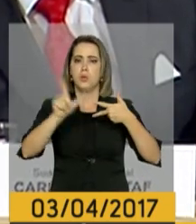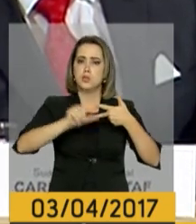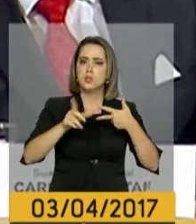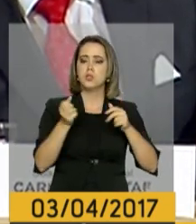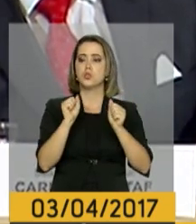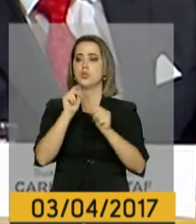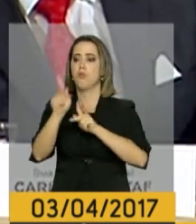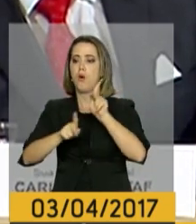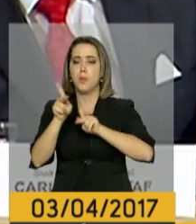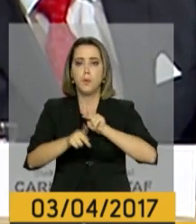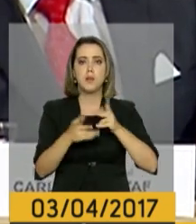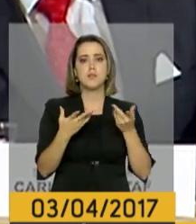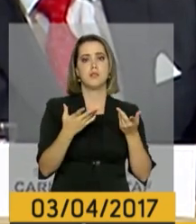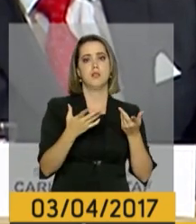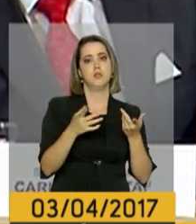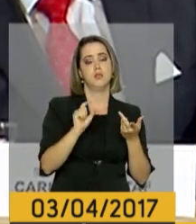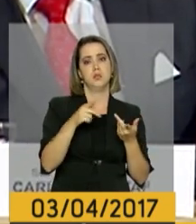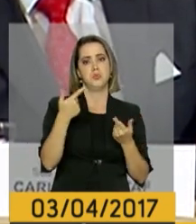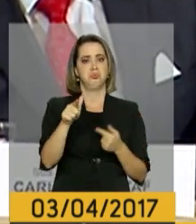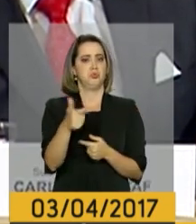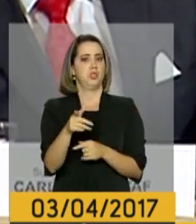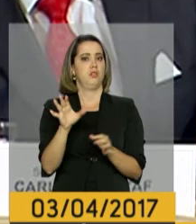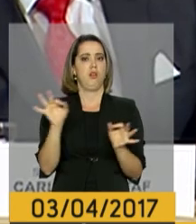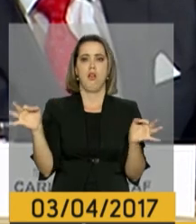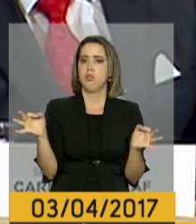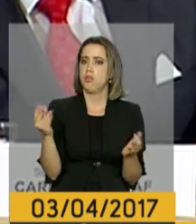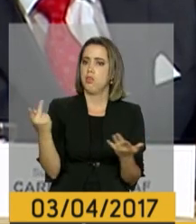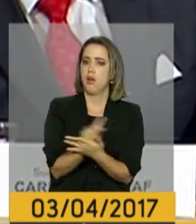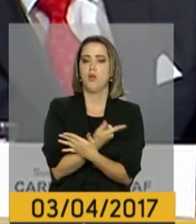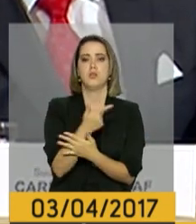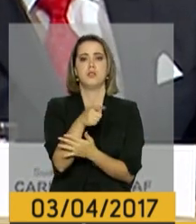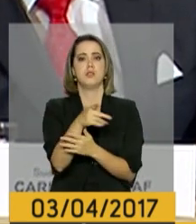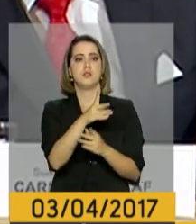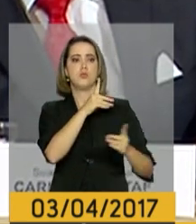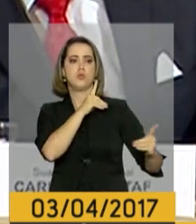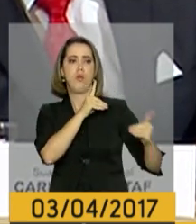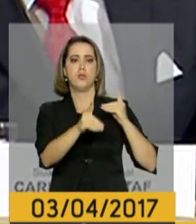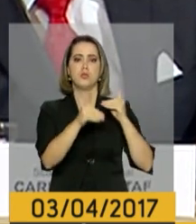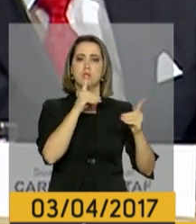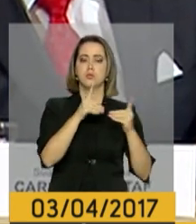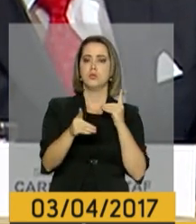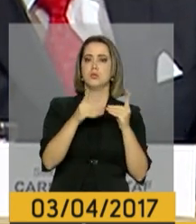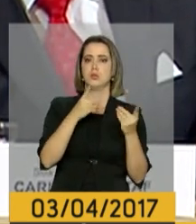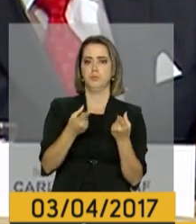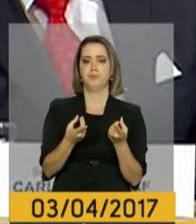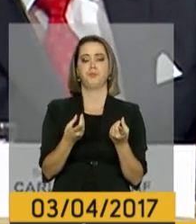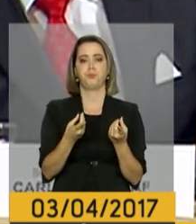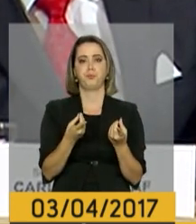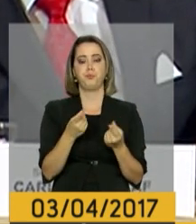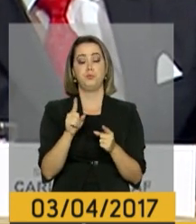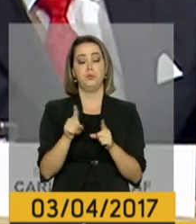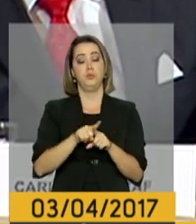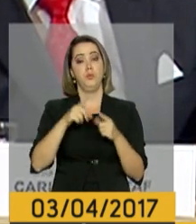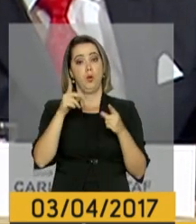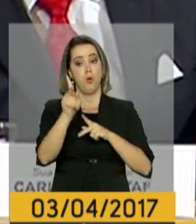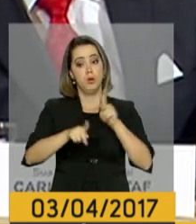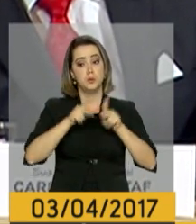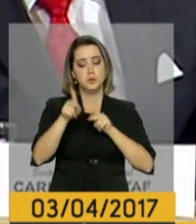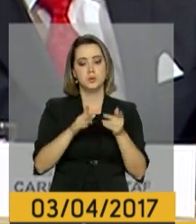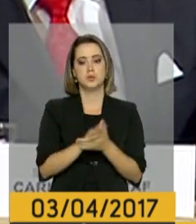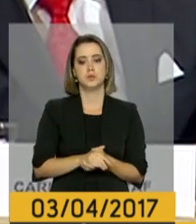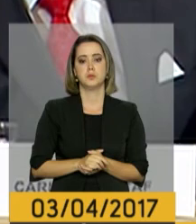brasileira. Nada é feito sem dialogar amplamente com a sociedade brasileira. Se me permitem até, eu